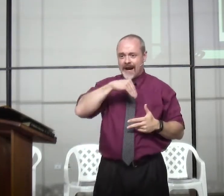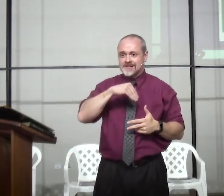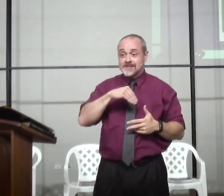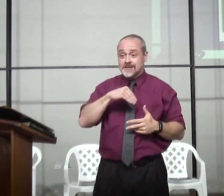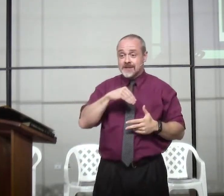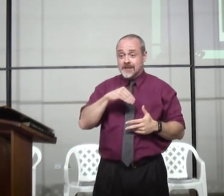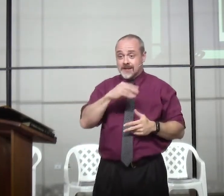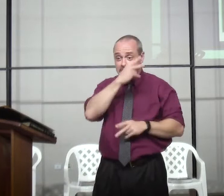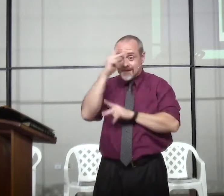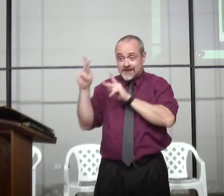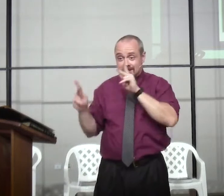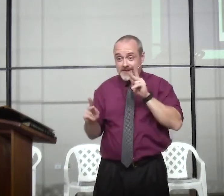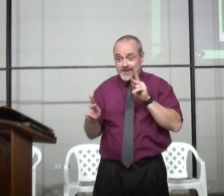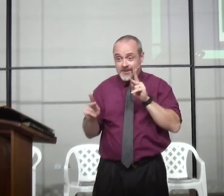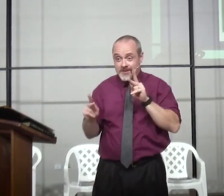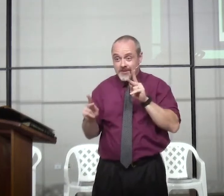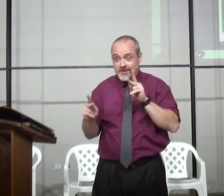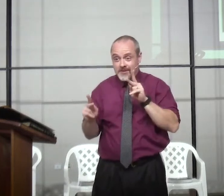mas